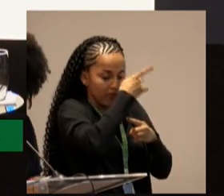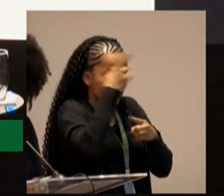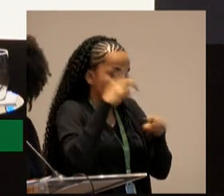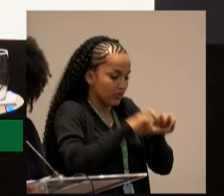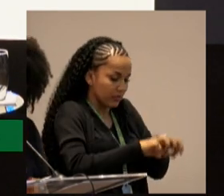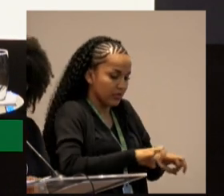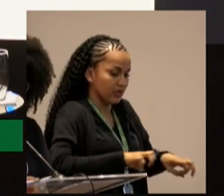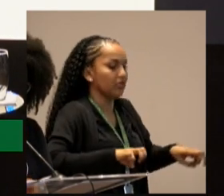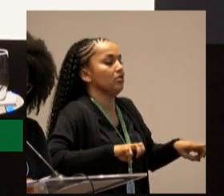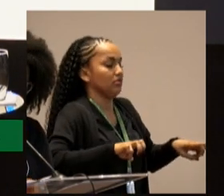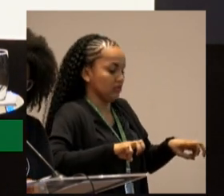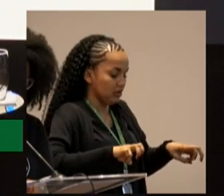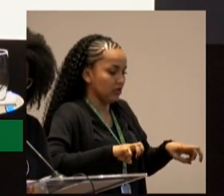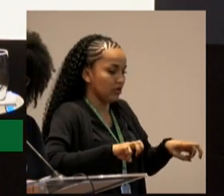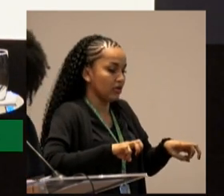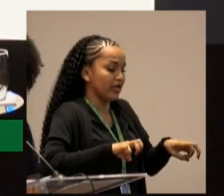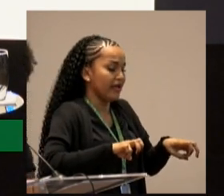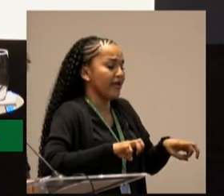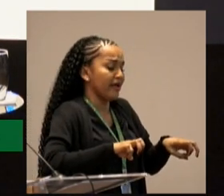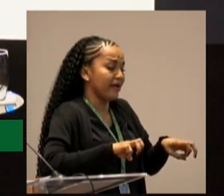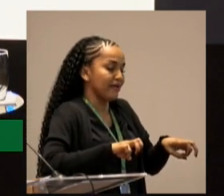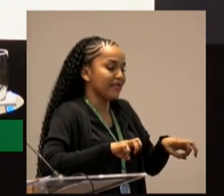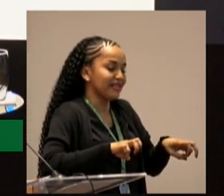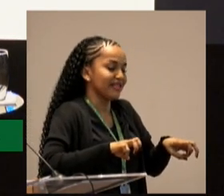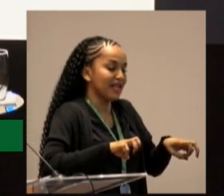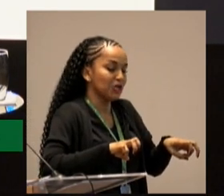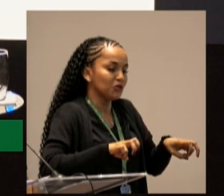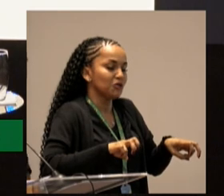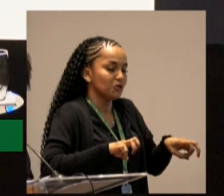que é uma mesa de raridade,